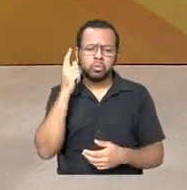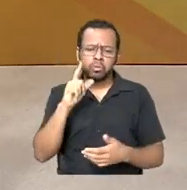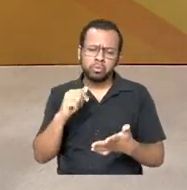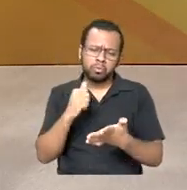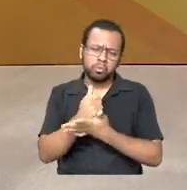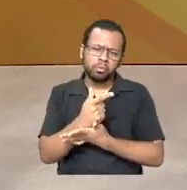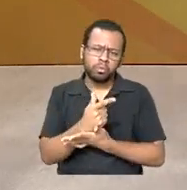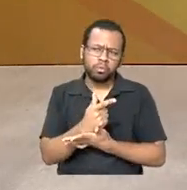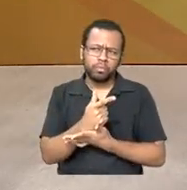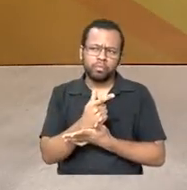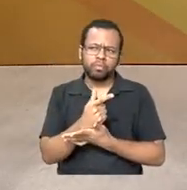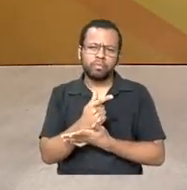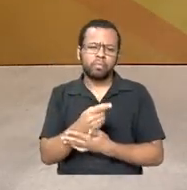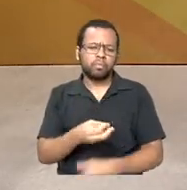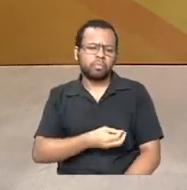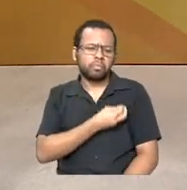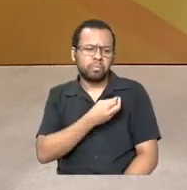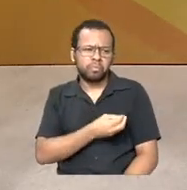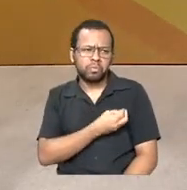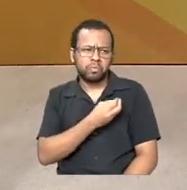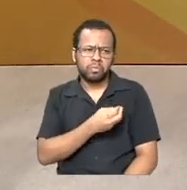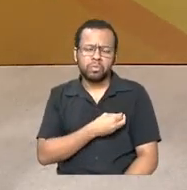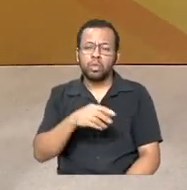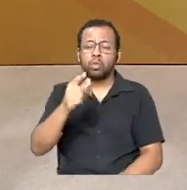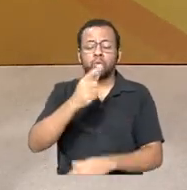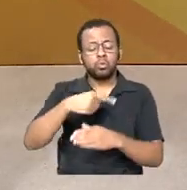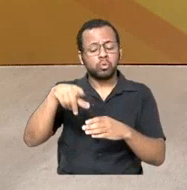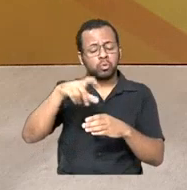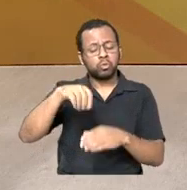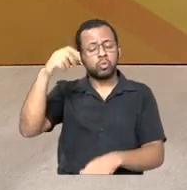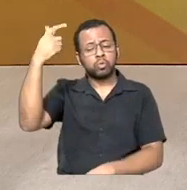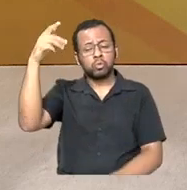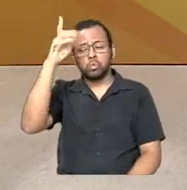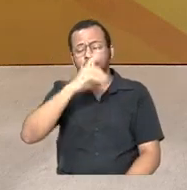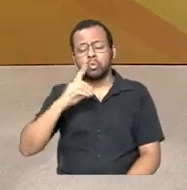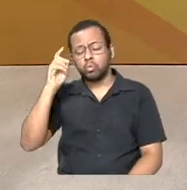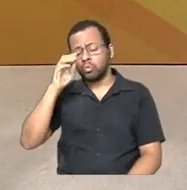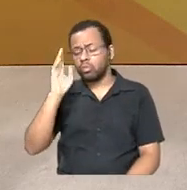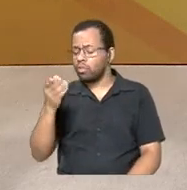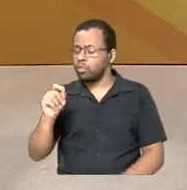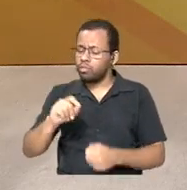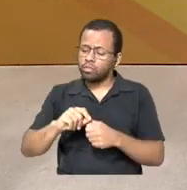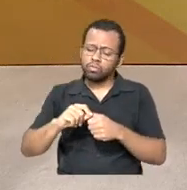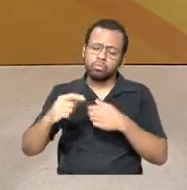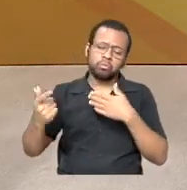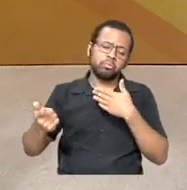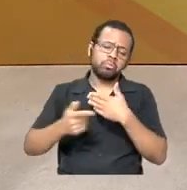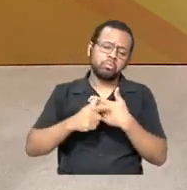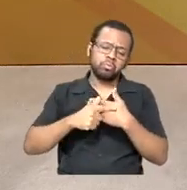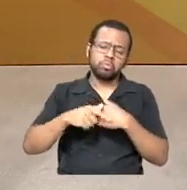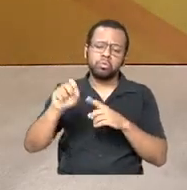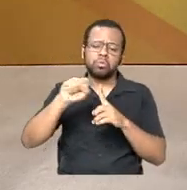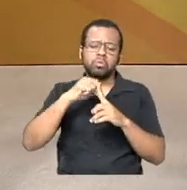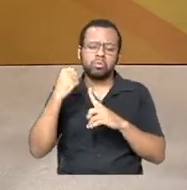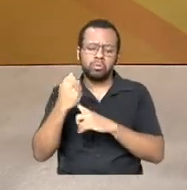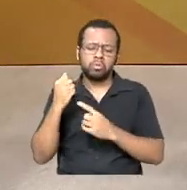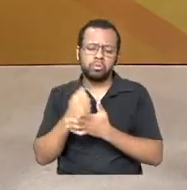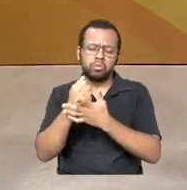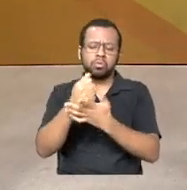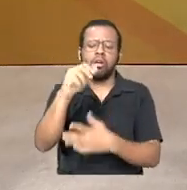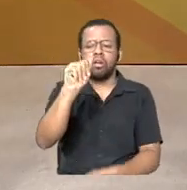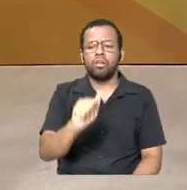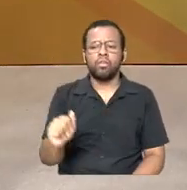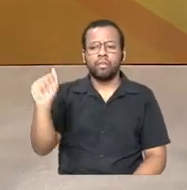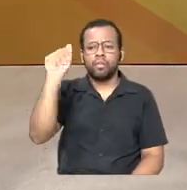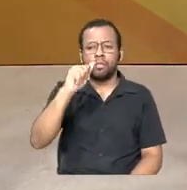lá participando do sorteio do próximo domingo já faz o seu papel social ajudando as ações da vozes É isso